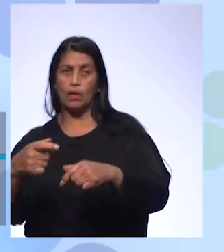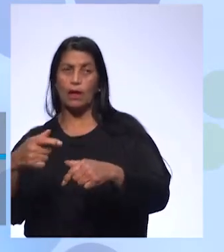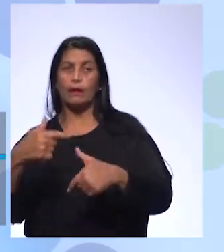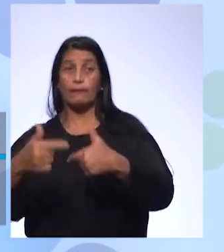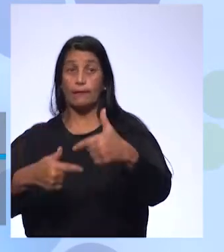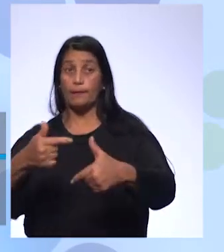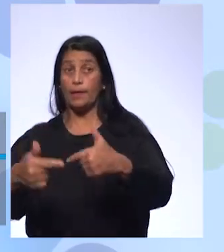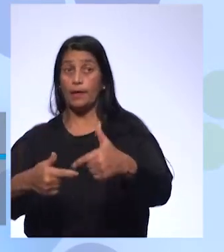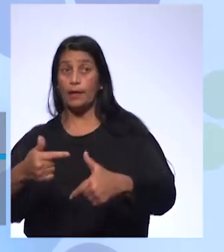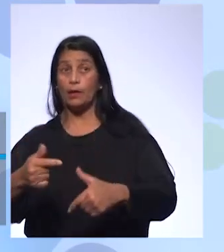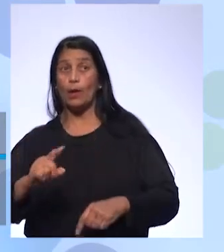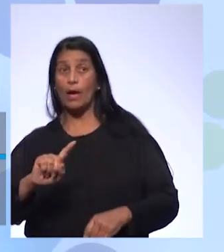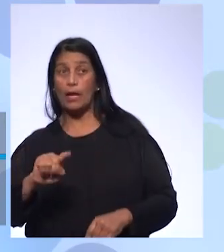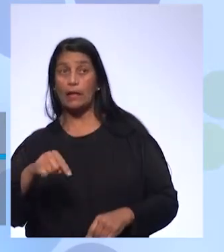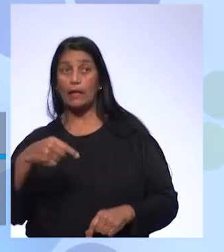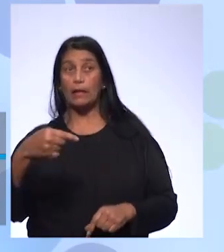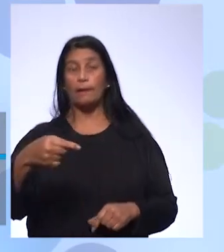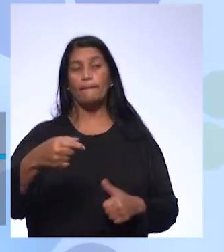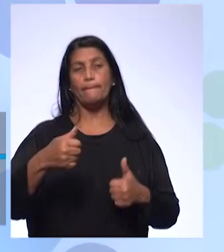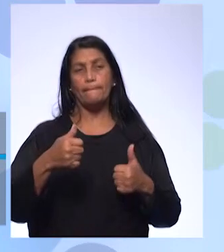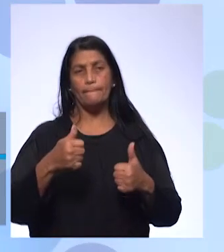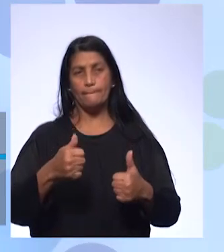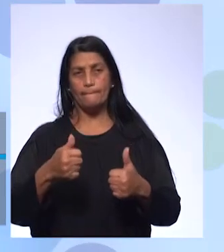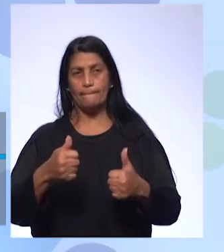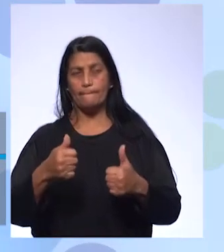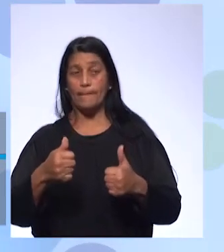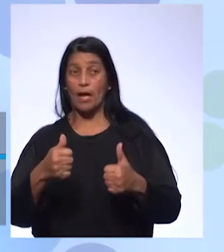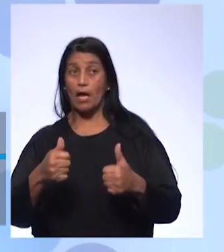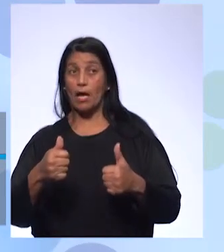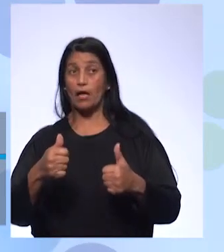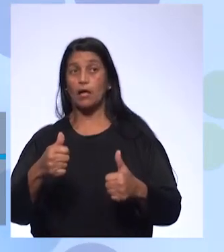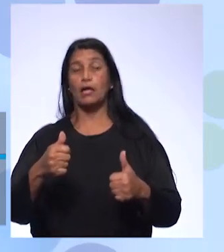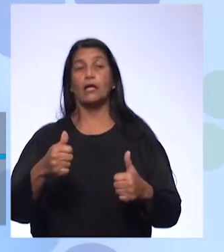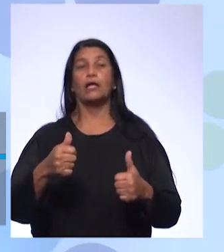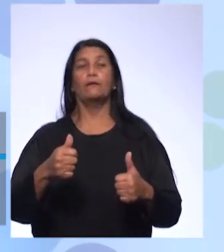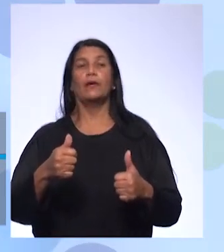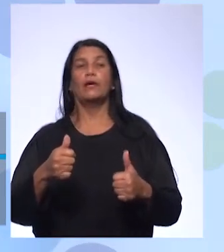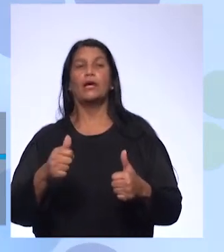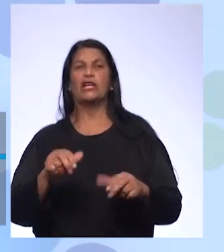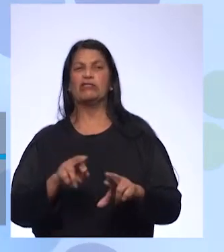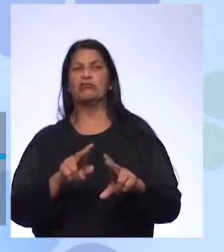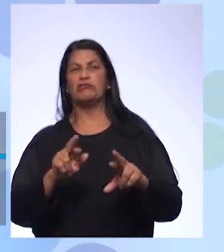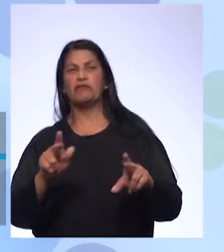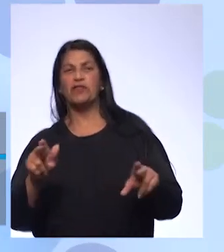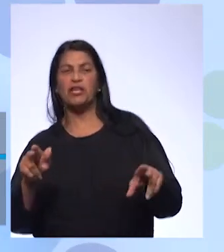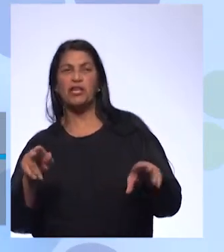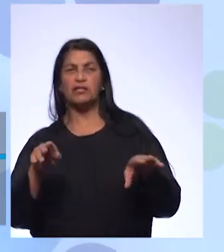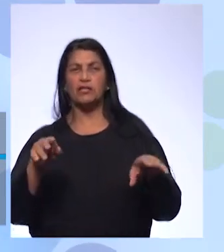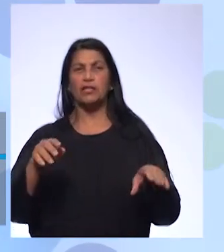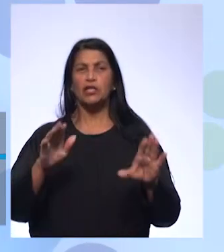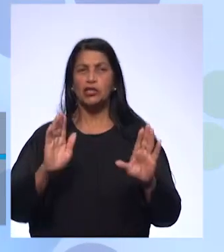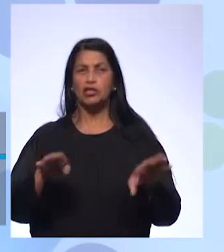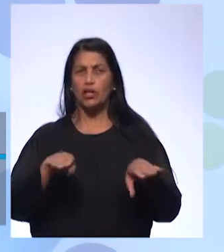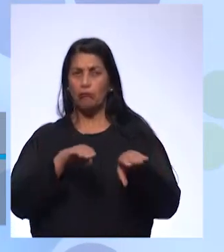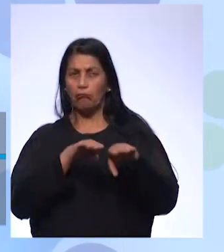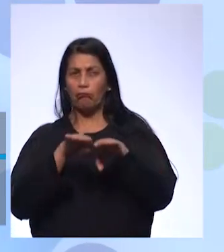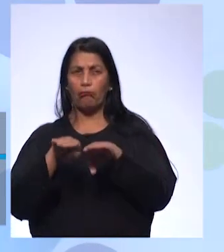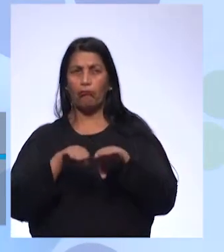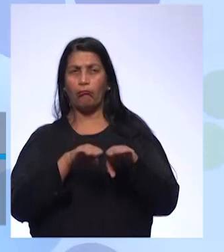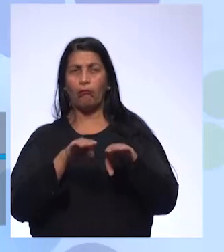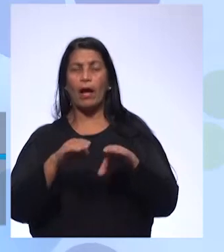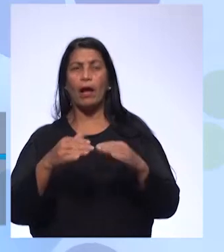trabalhadores já estiverem gerindo bem esses meios de produção e não houver mais diferenças de classes, aí